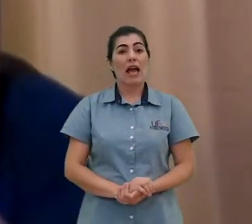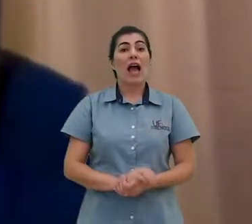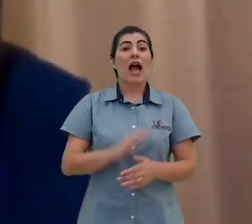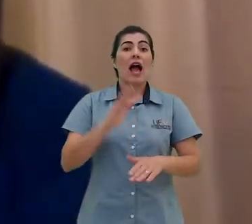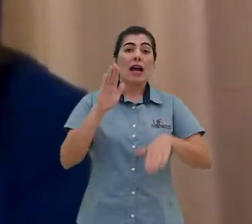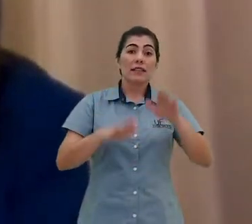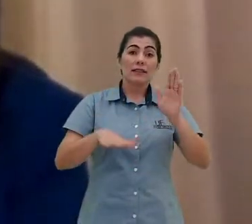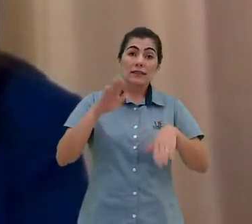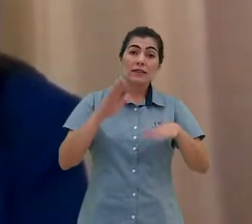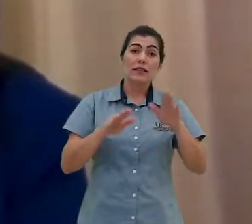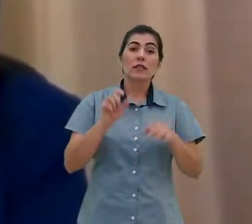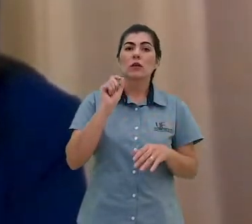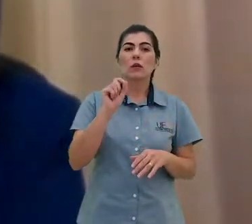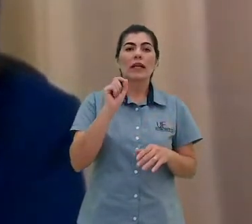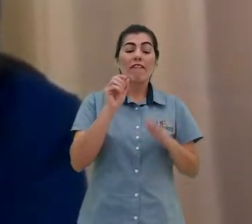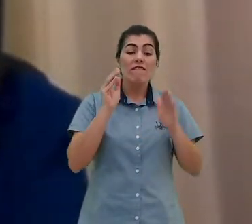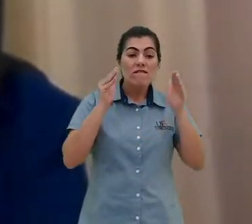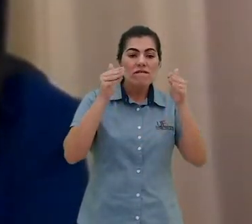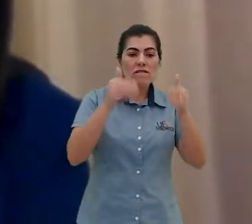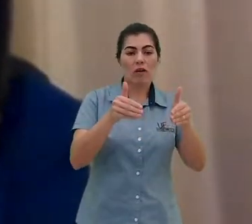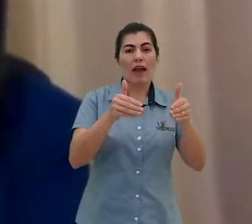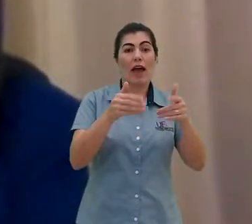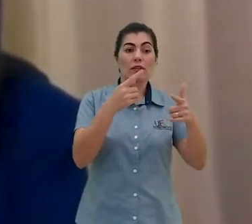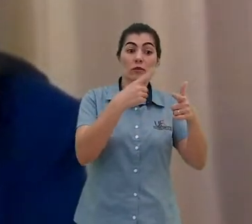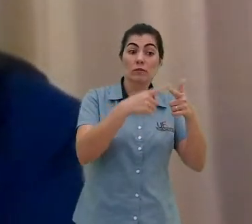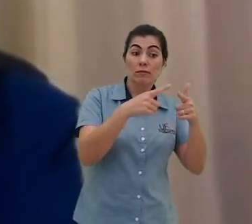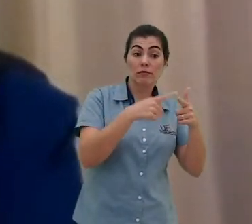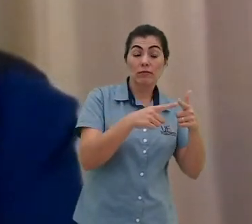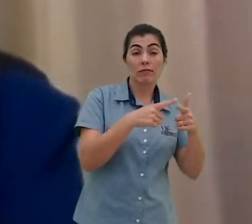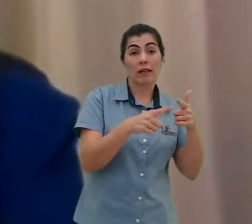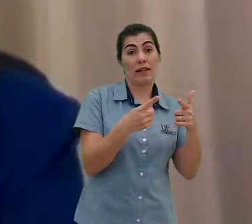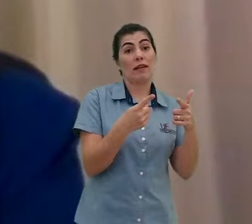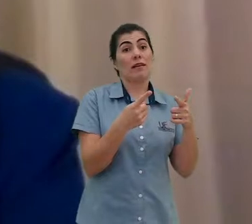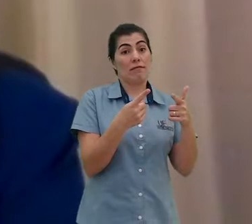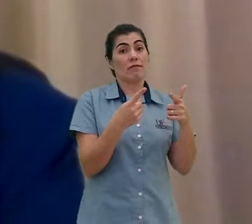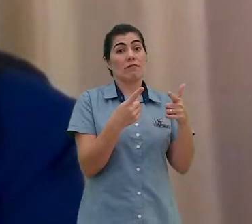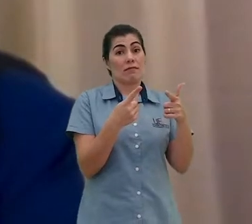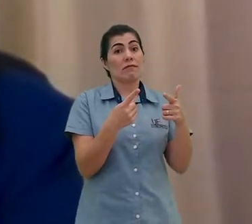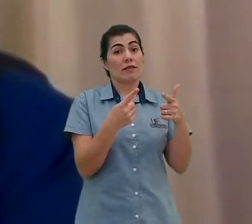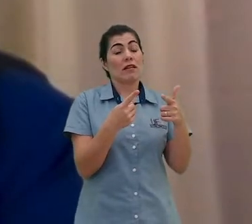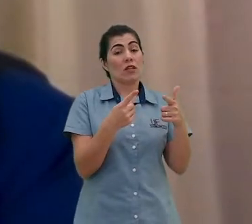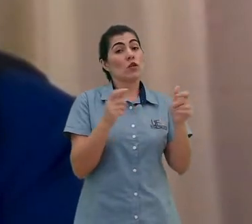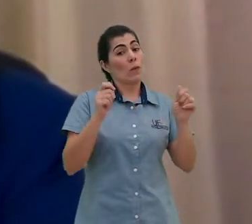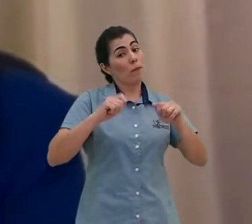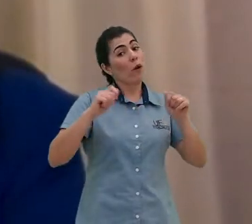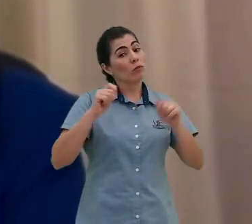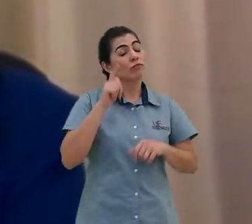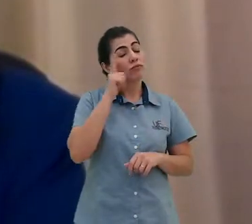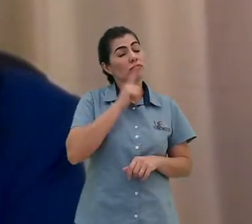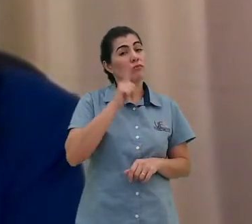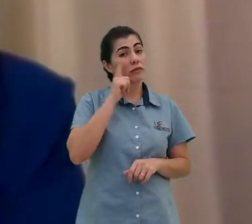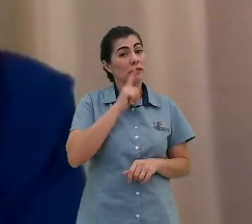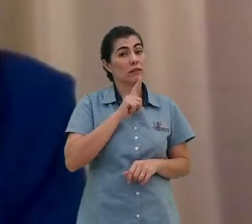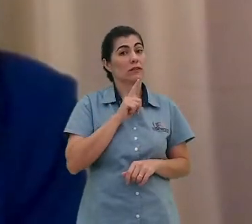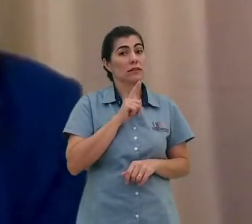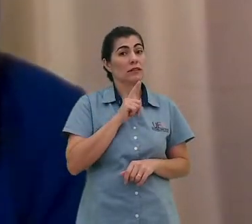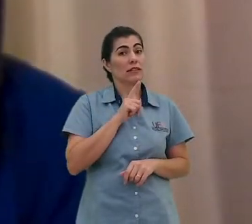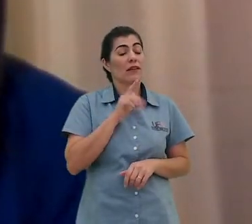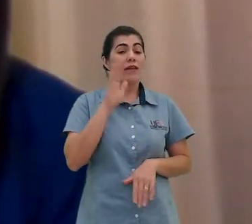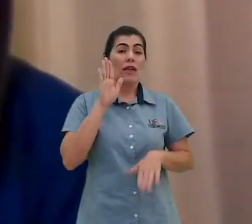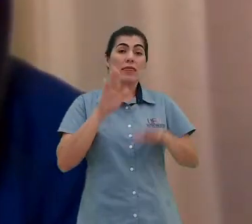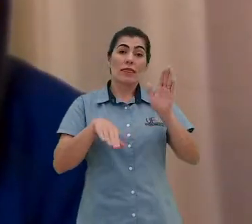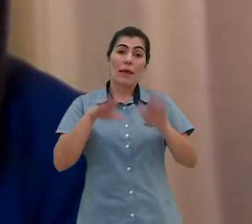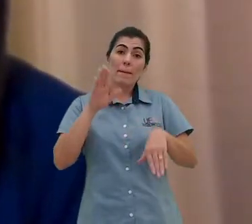mais focadas em problemas, assim, mais focados, a gente também possa ter. Mas aí vai depender